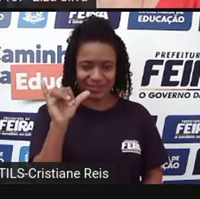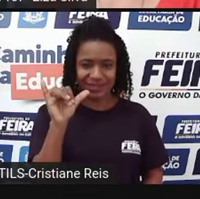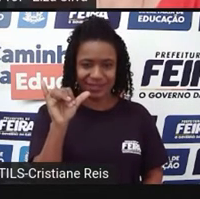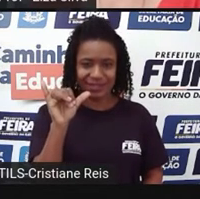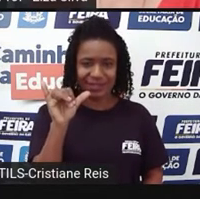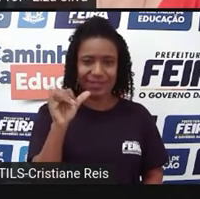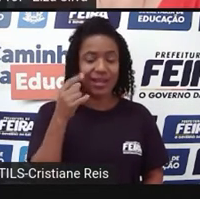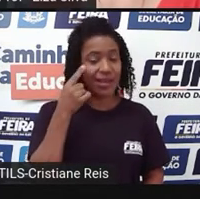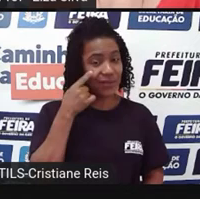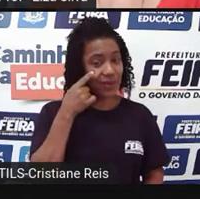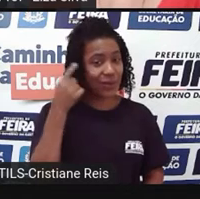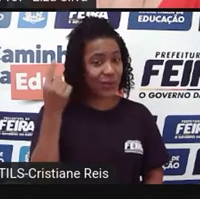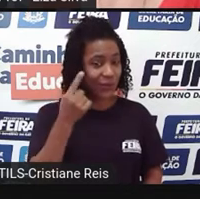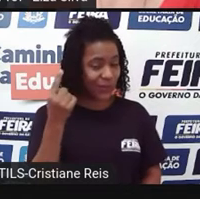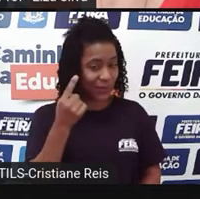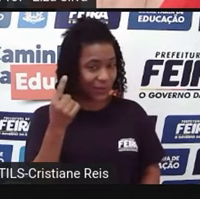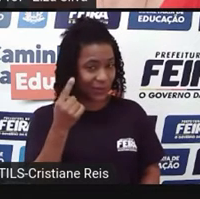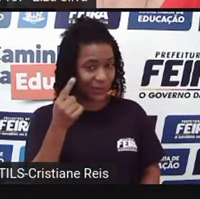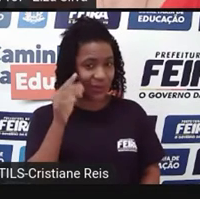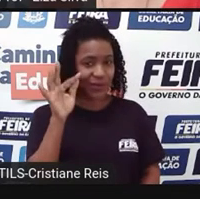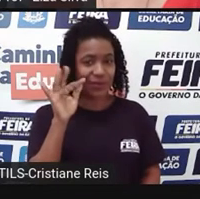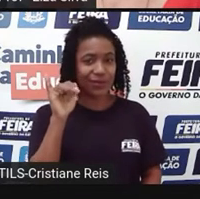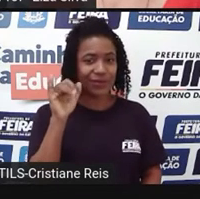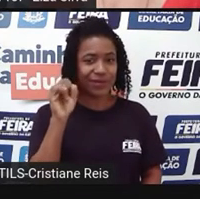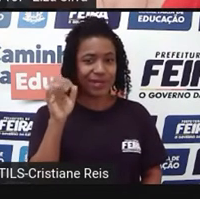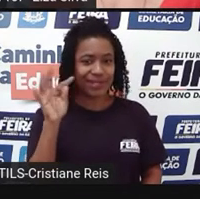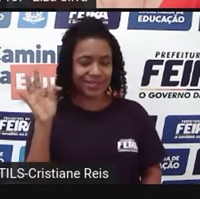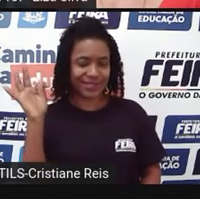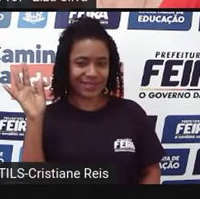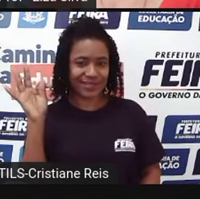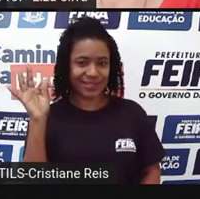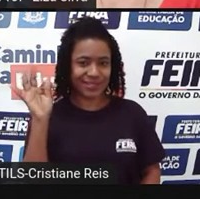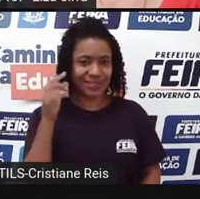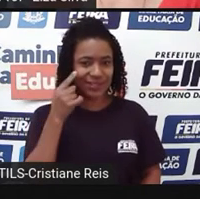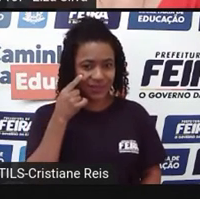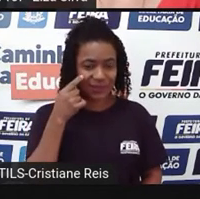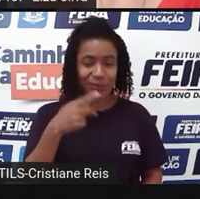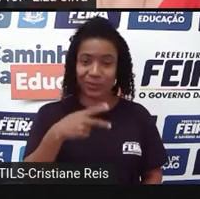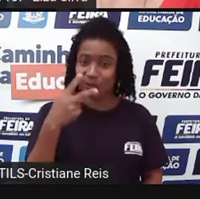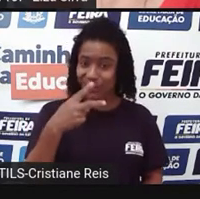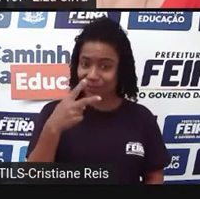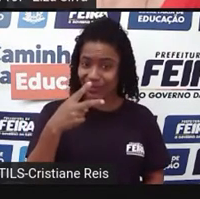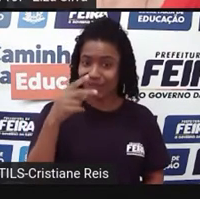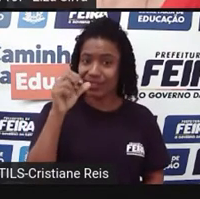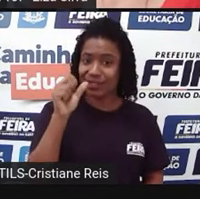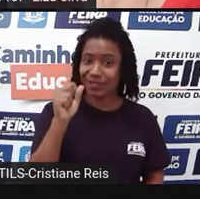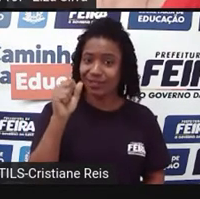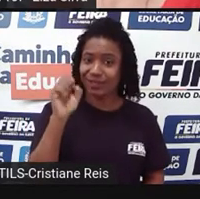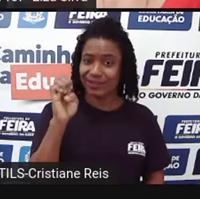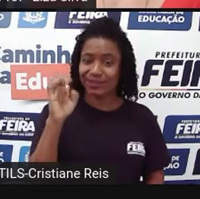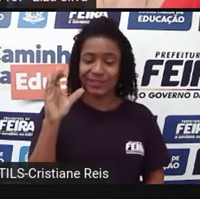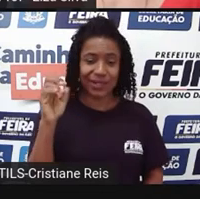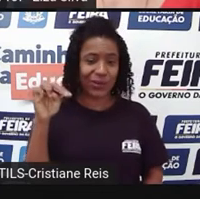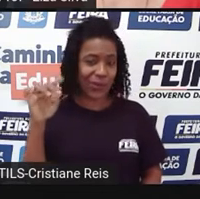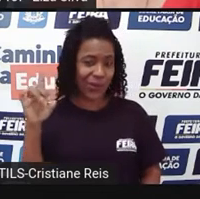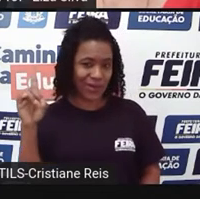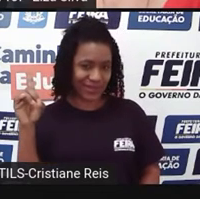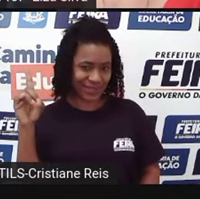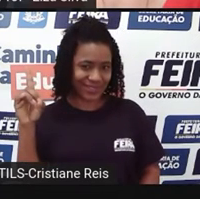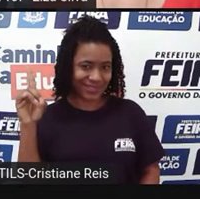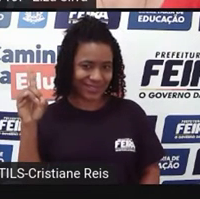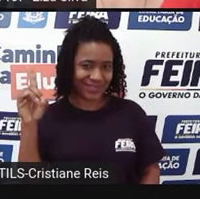primeiro força número dois segundo second número 3 terceiro